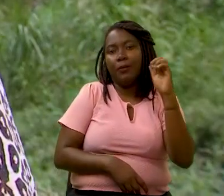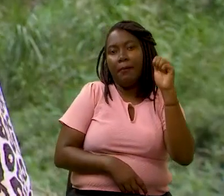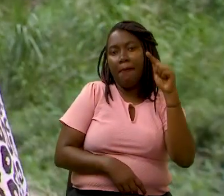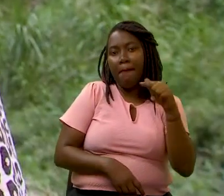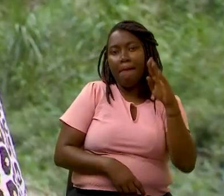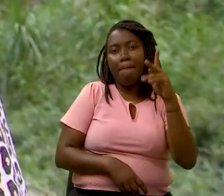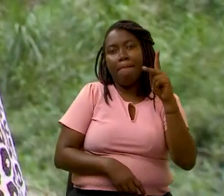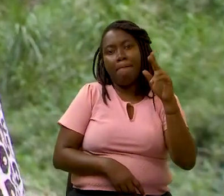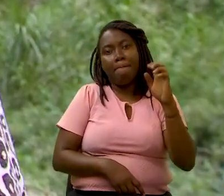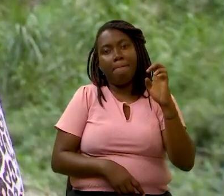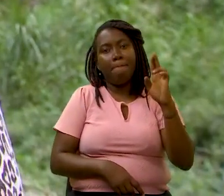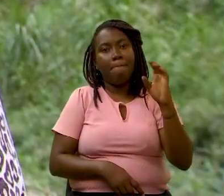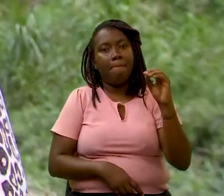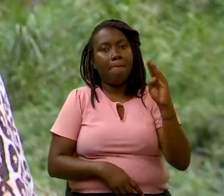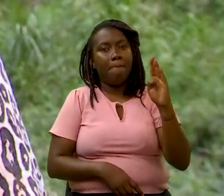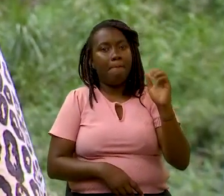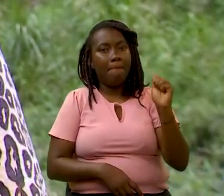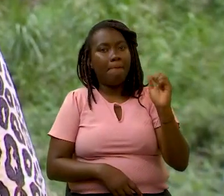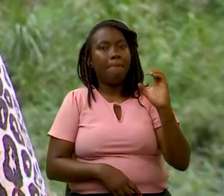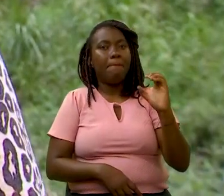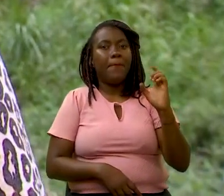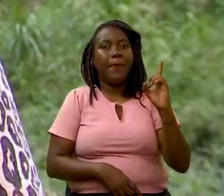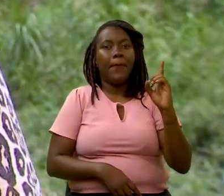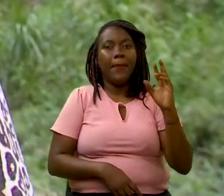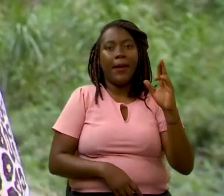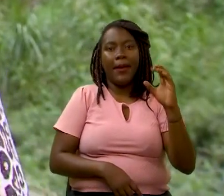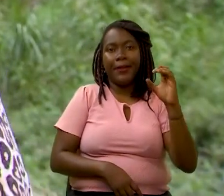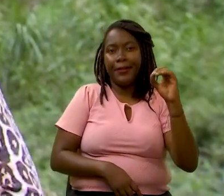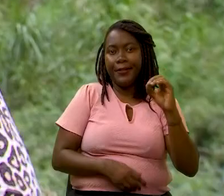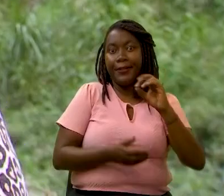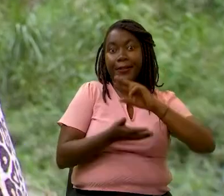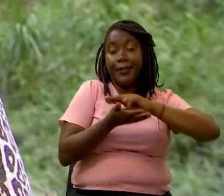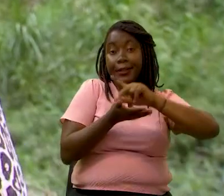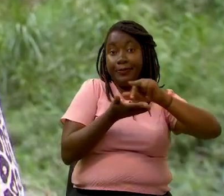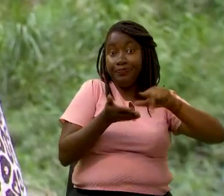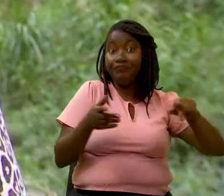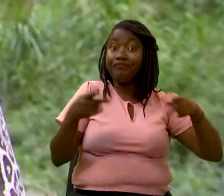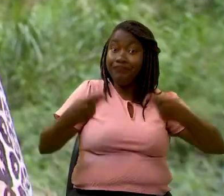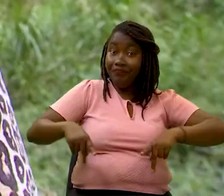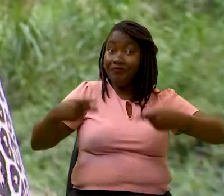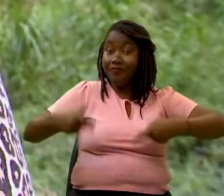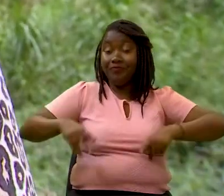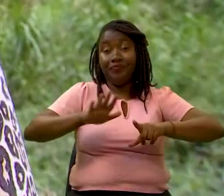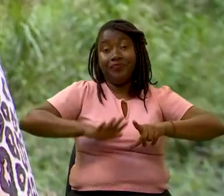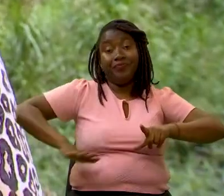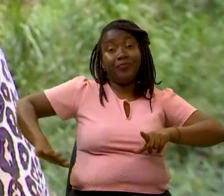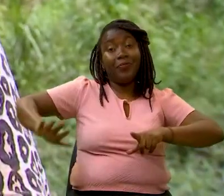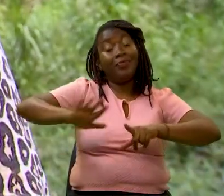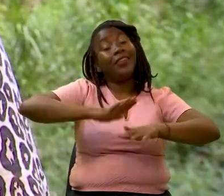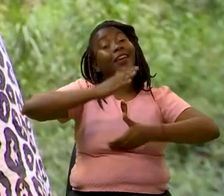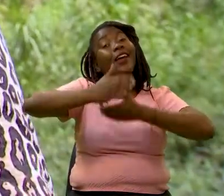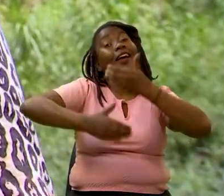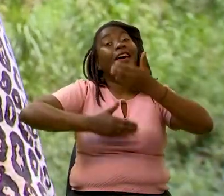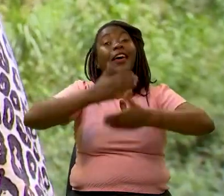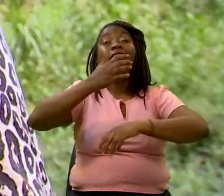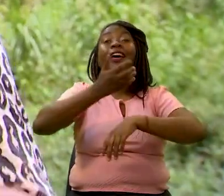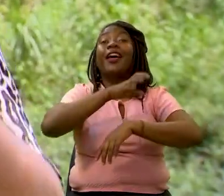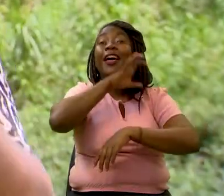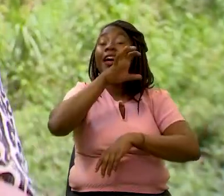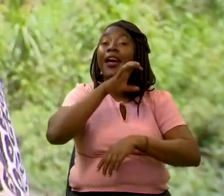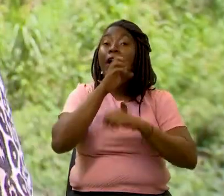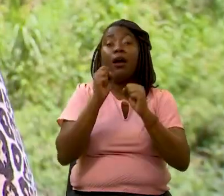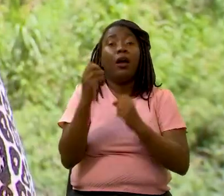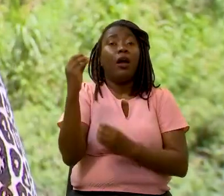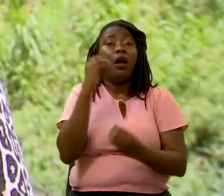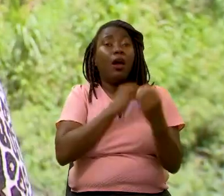cedro, o guanandi, o palmito jussara, o gerivá. Então são todas espécies daqui da nossa região. E aí os animais eles